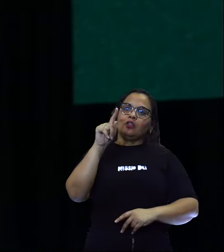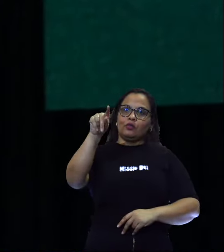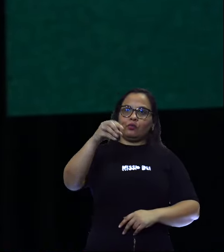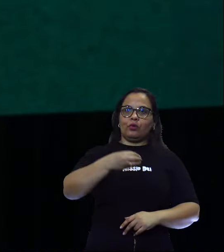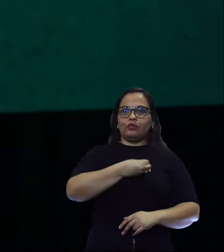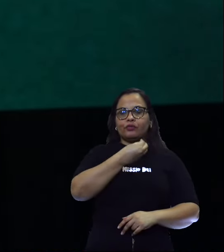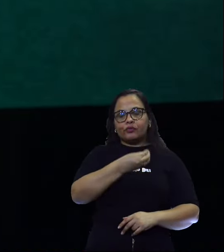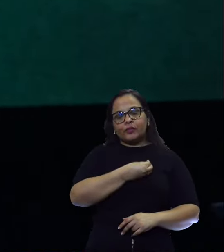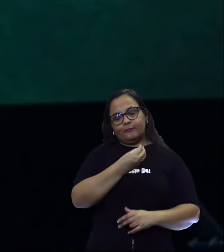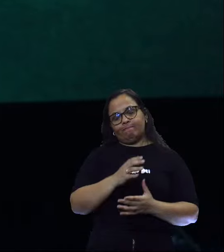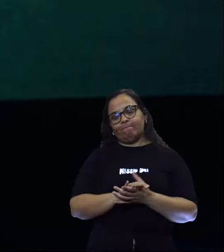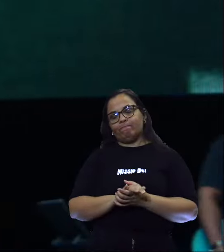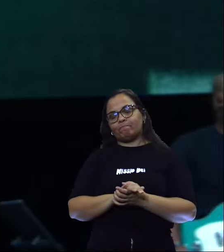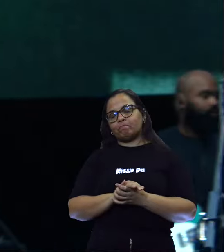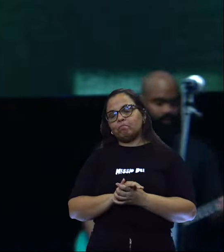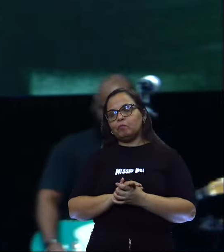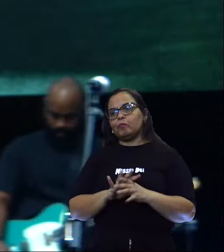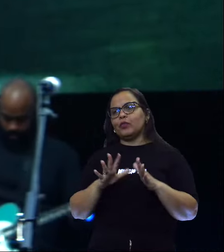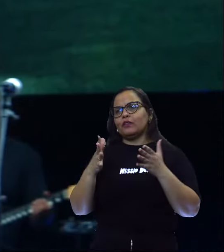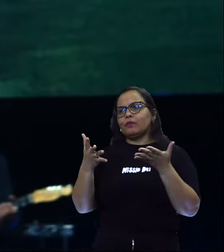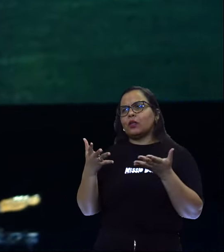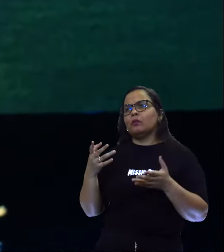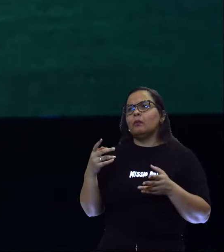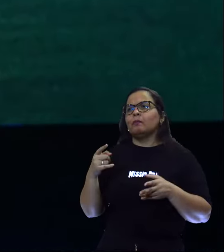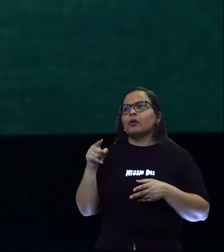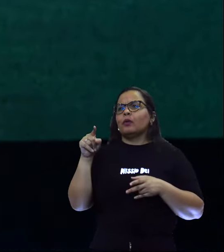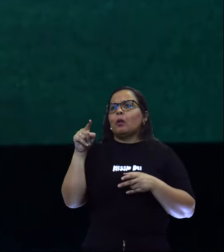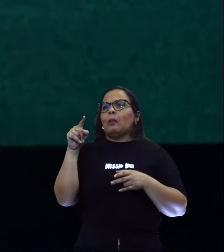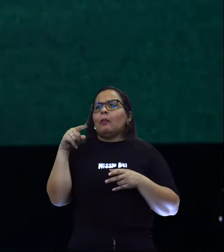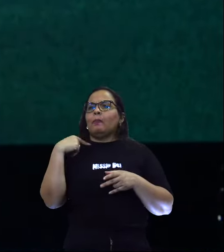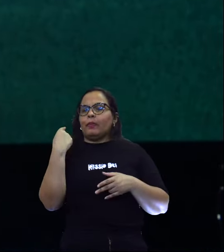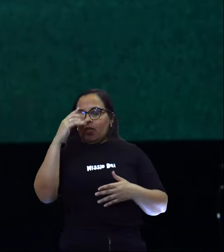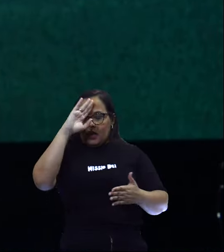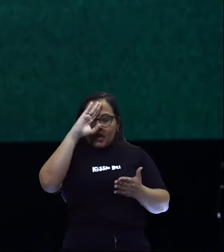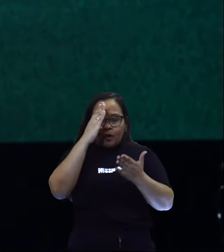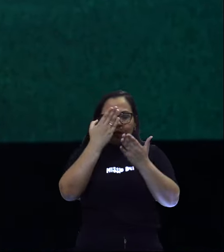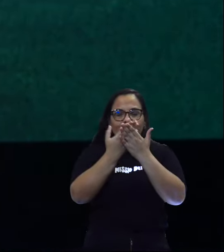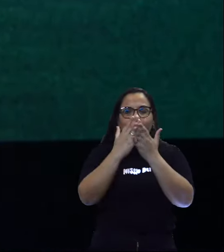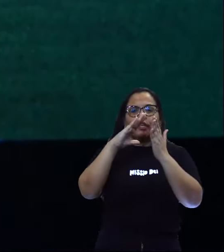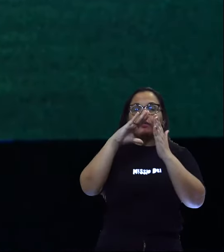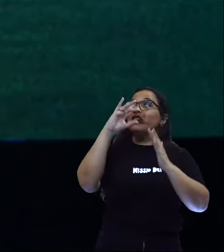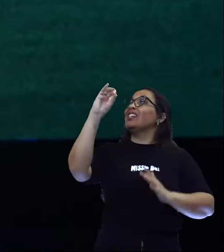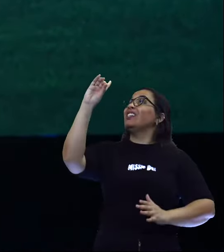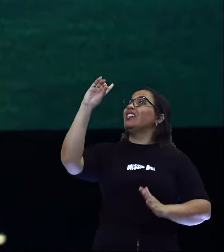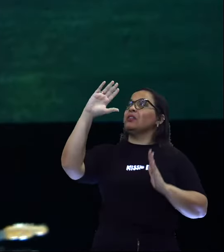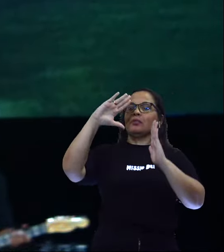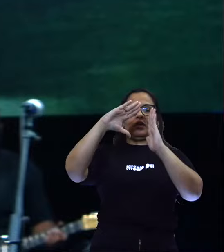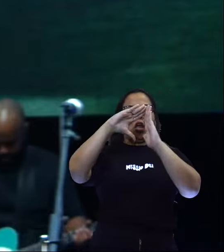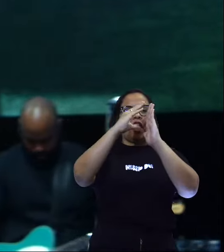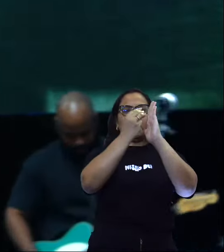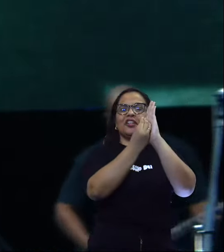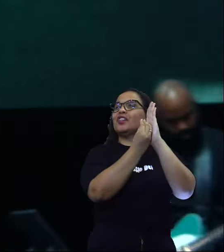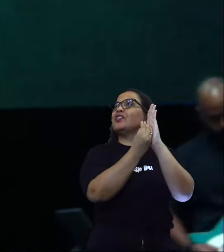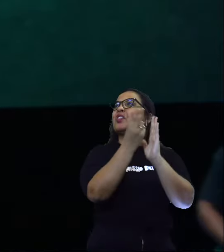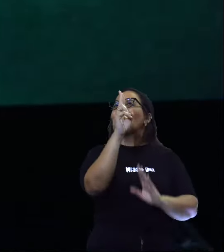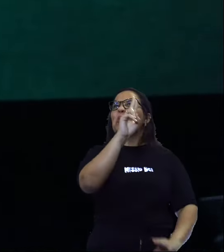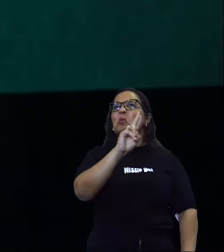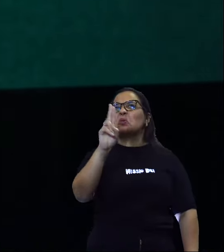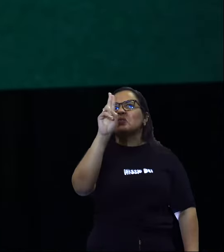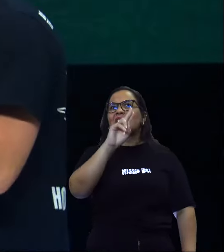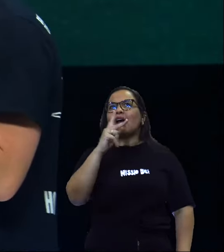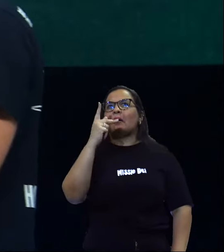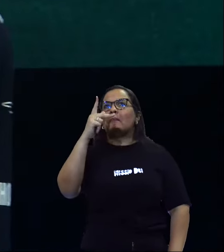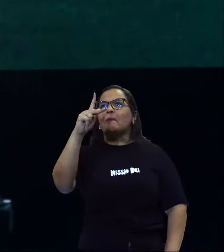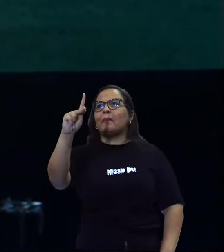vai ressignificar a adoração nesse país, de uma igreja que vai se tornar referência cada vez mais pelo estudo da Tua Palavra, por pessoas que são cada vez